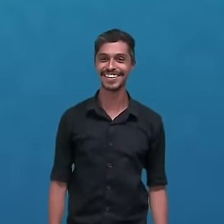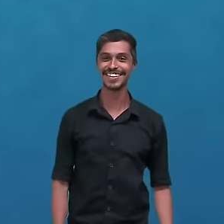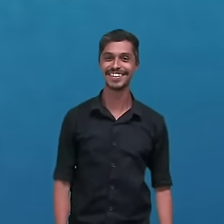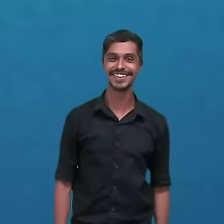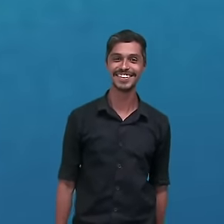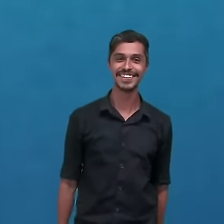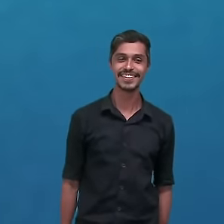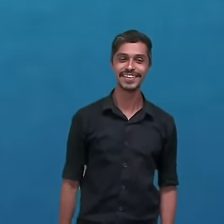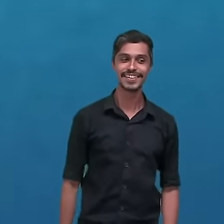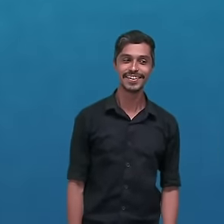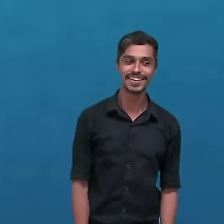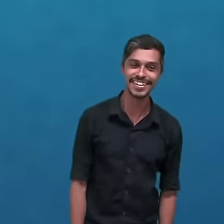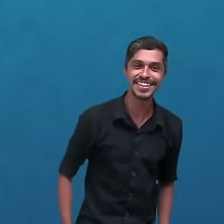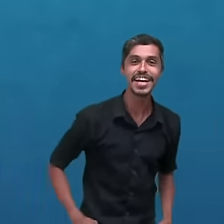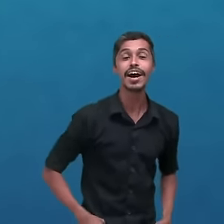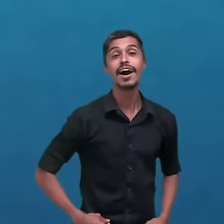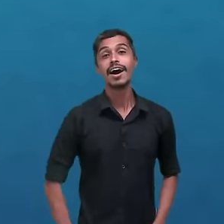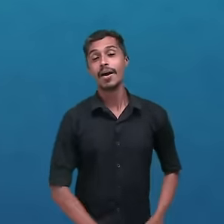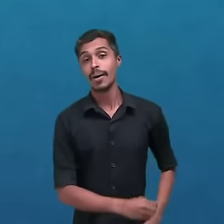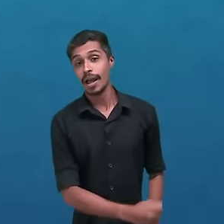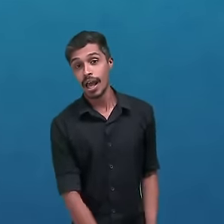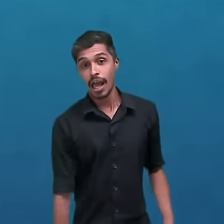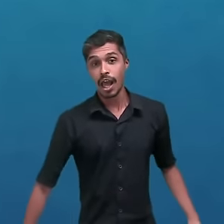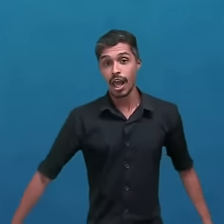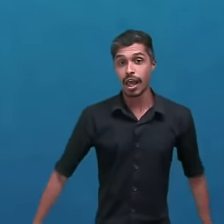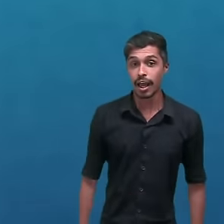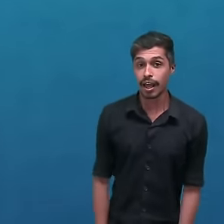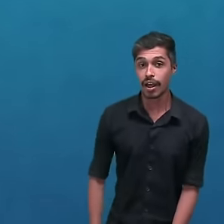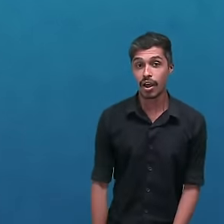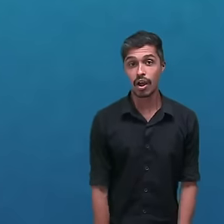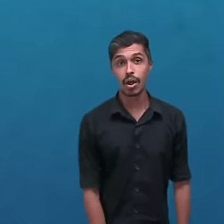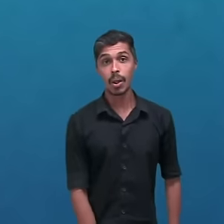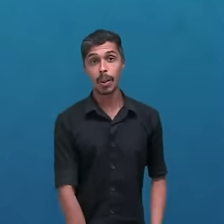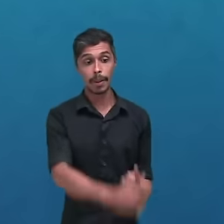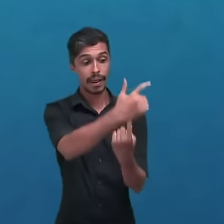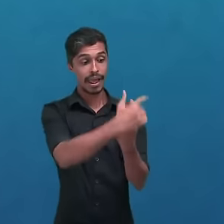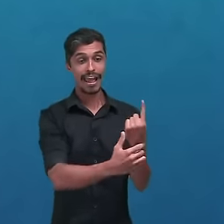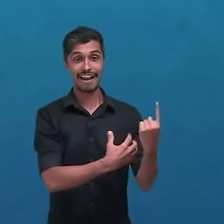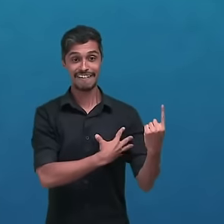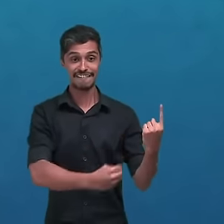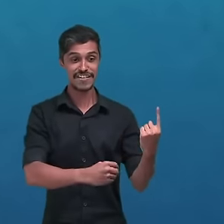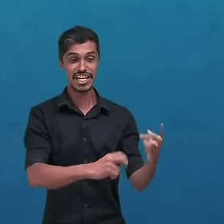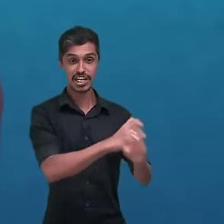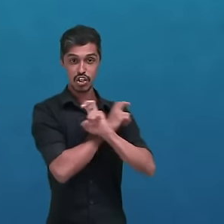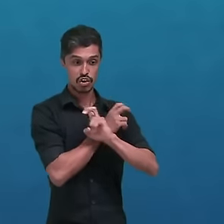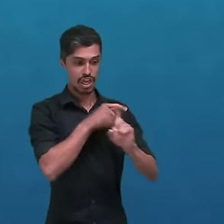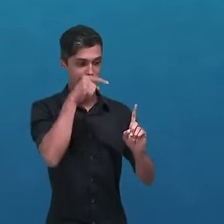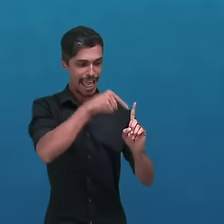Y te voy a hablar algo loco. A fila de Faraón no es crenchi.